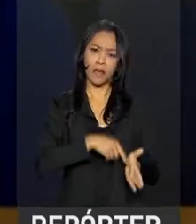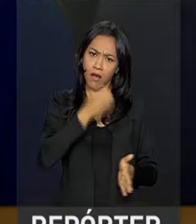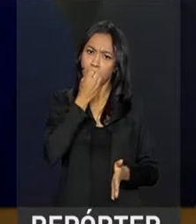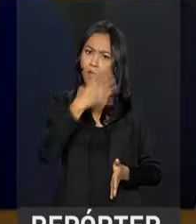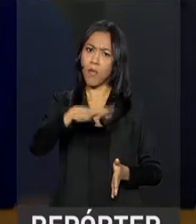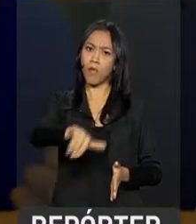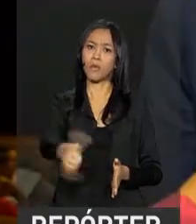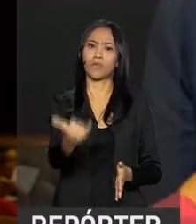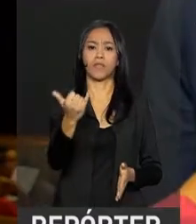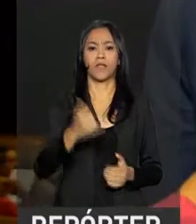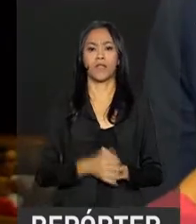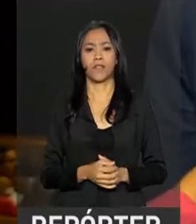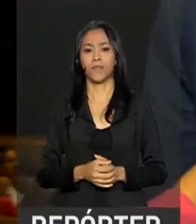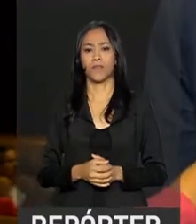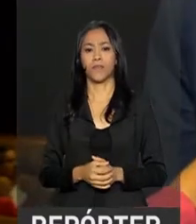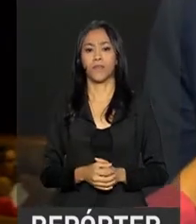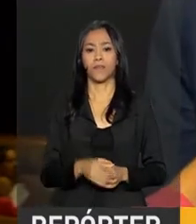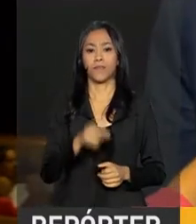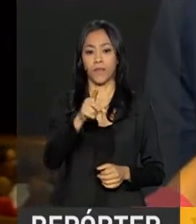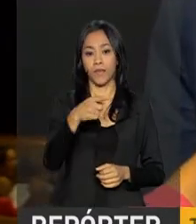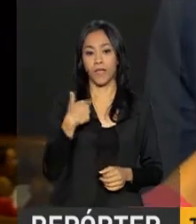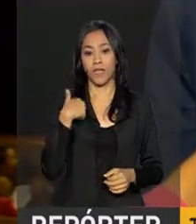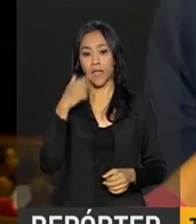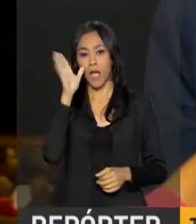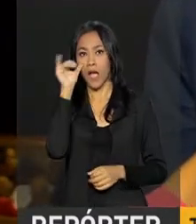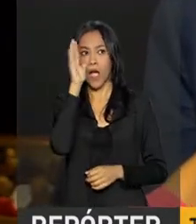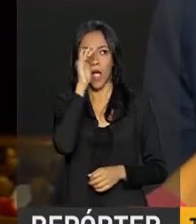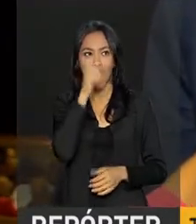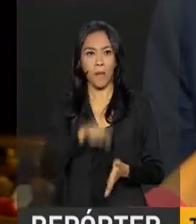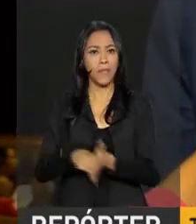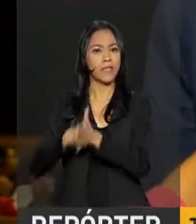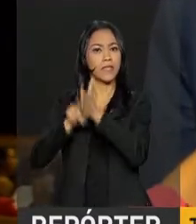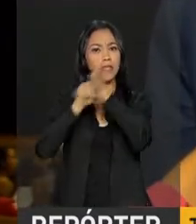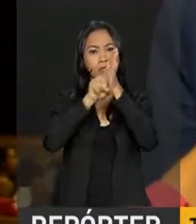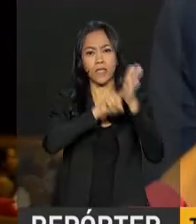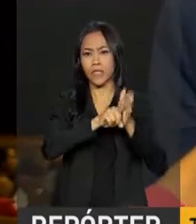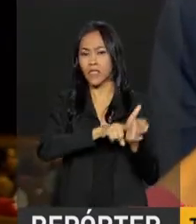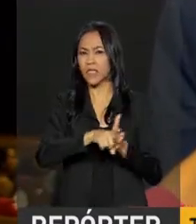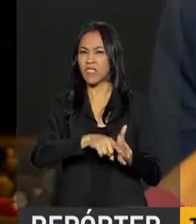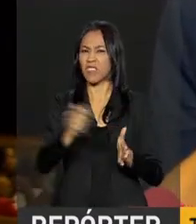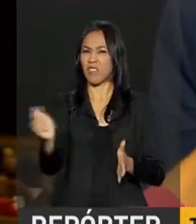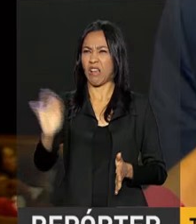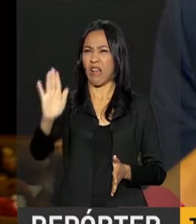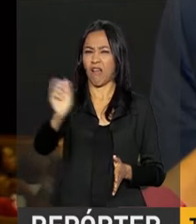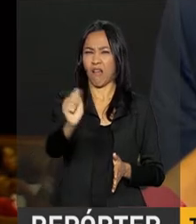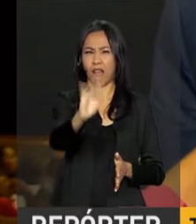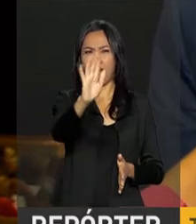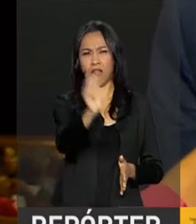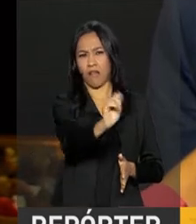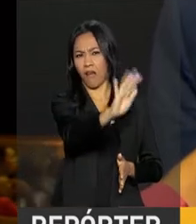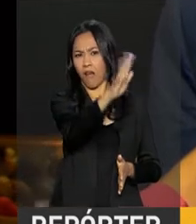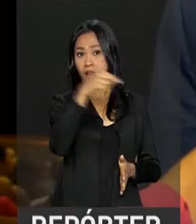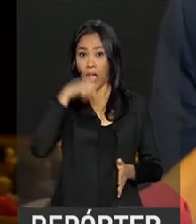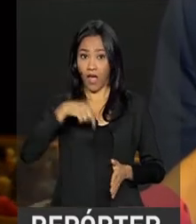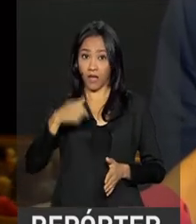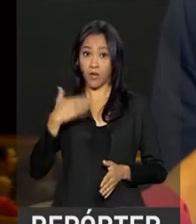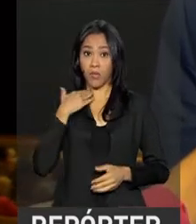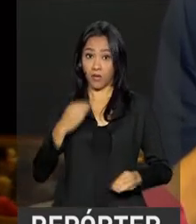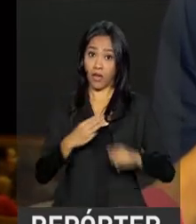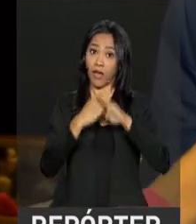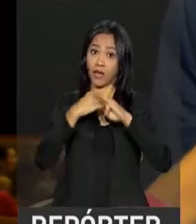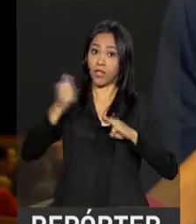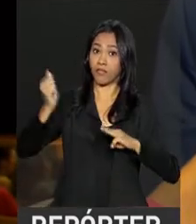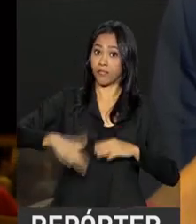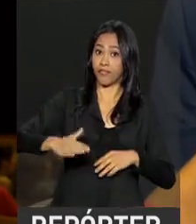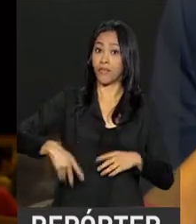oportunidade a gente analisa o mercado não é pra ver os valores estão um pouco mais alto do que do que os valores praticados aqui e aqui tem a vantagem de